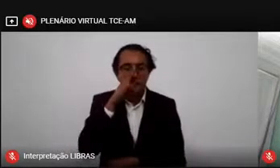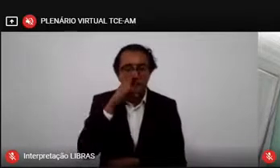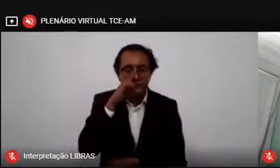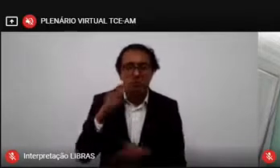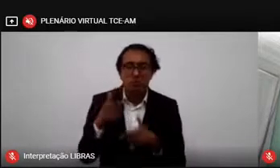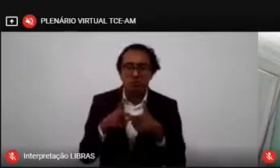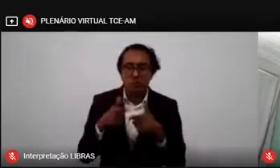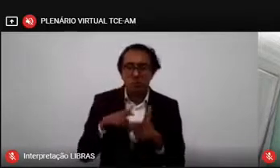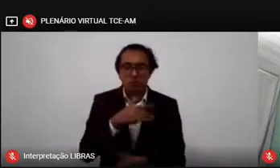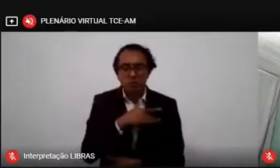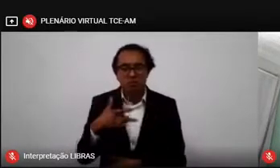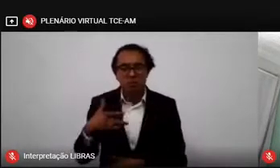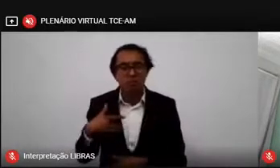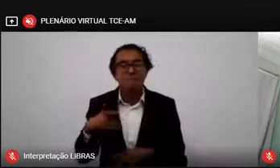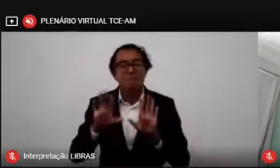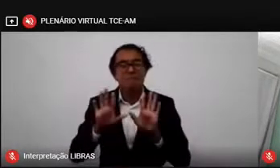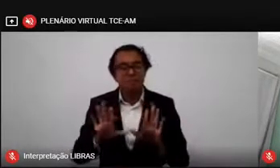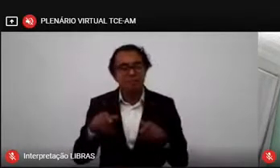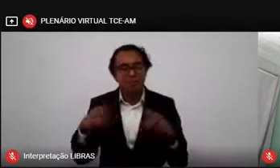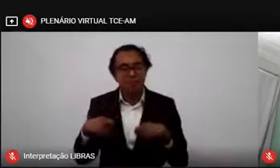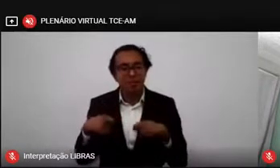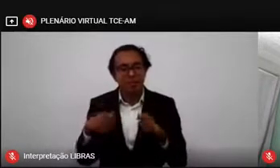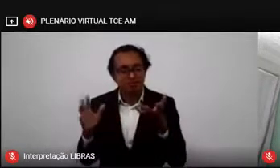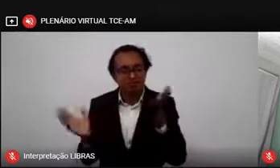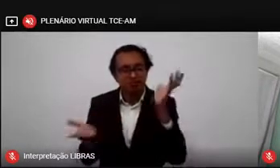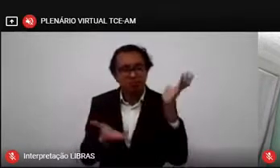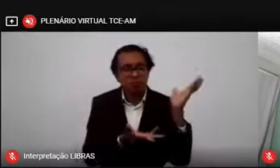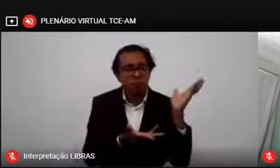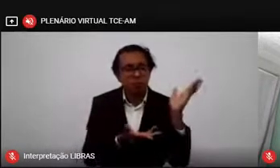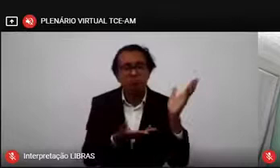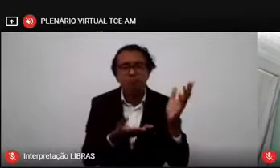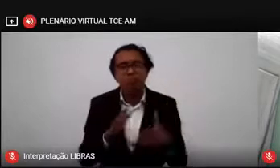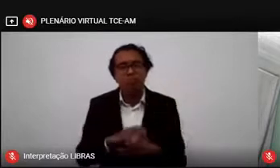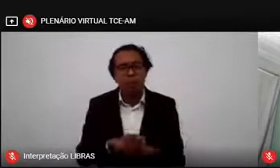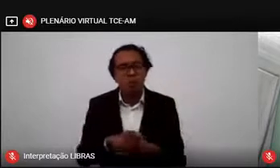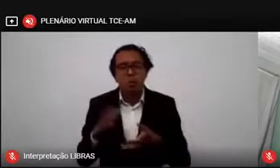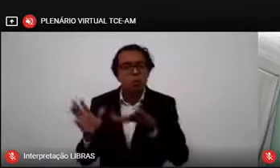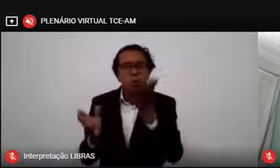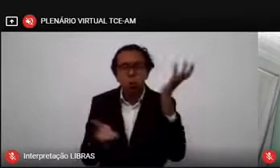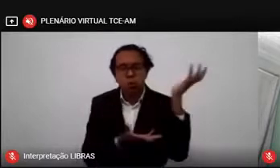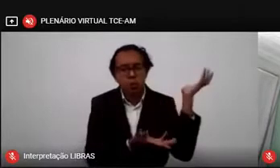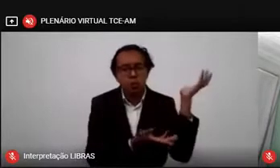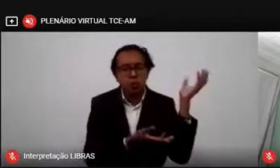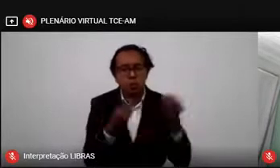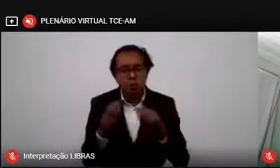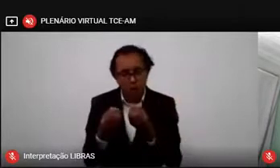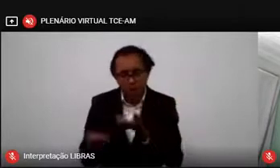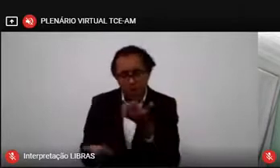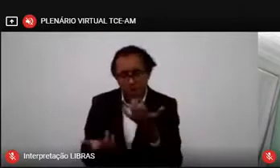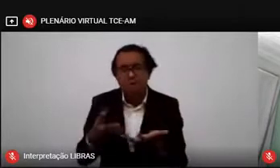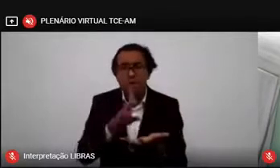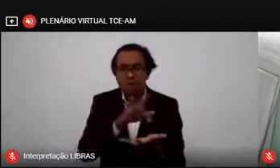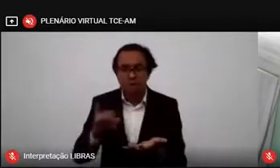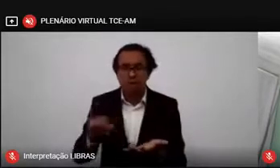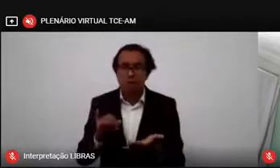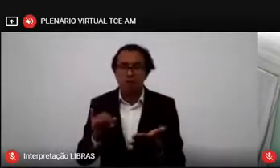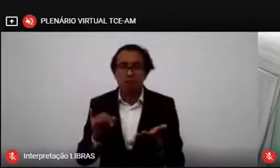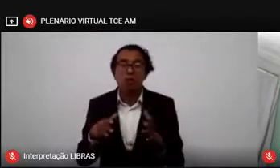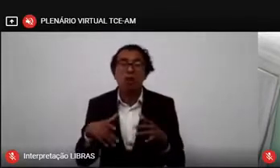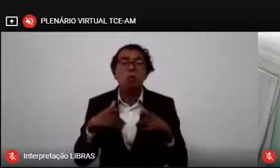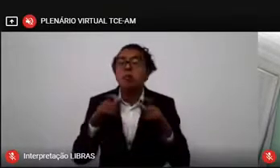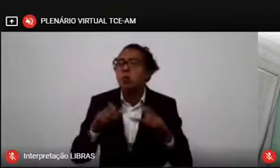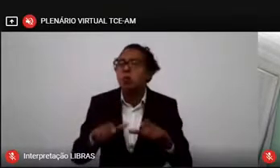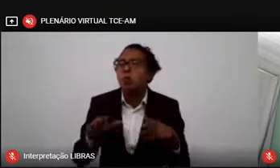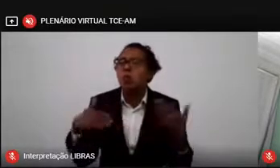do desmatamento, porque depois que desmatou, em algum momento vai ser queimado, e portanto, o dado mais